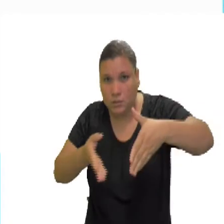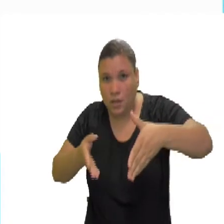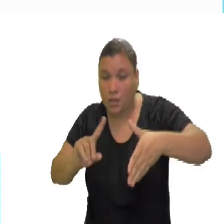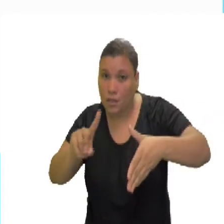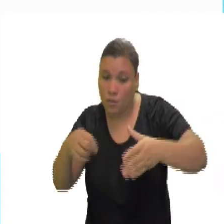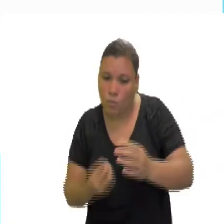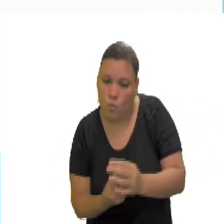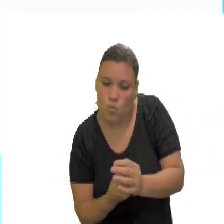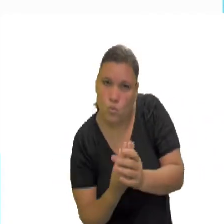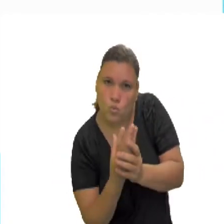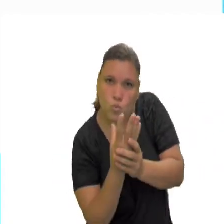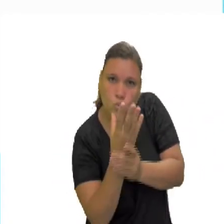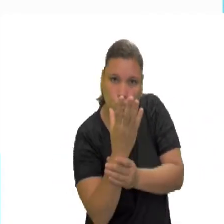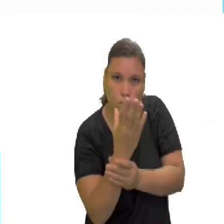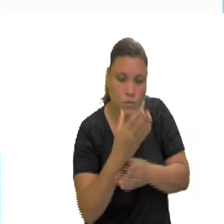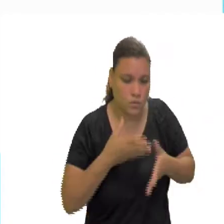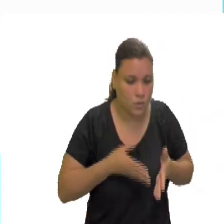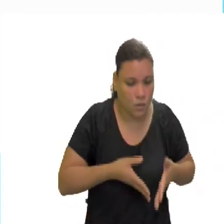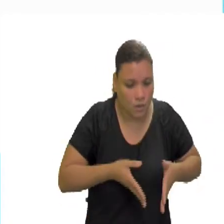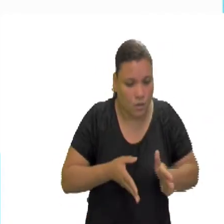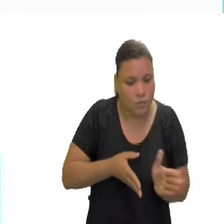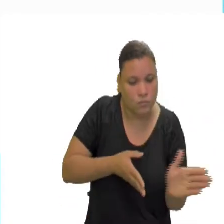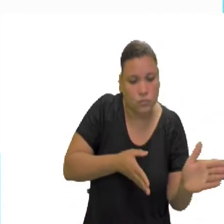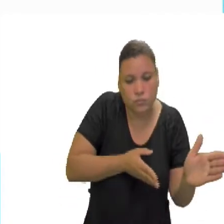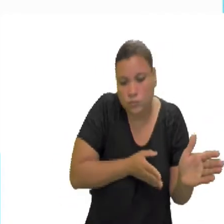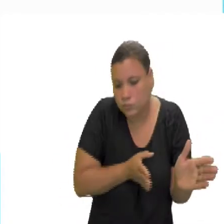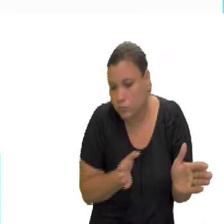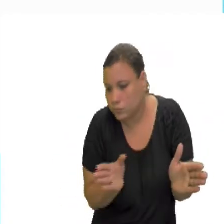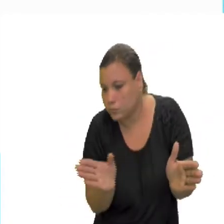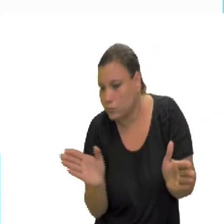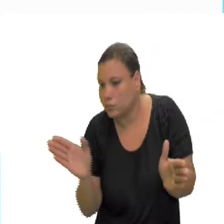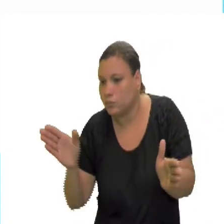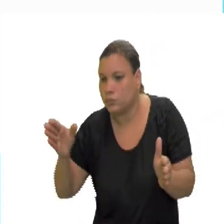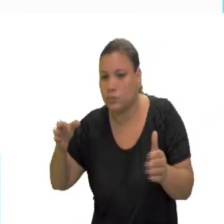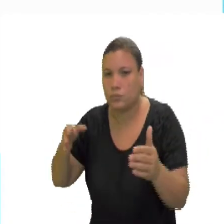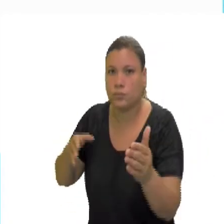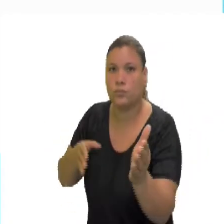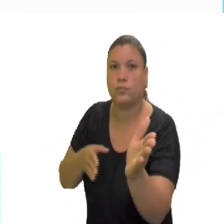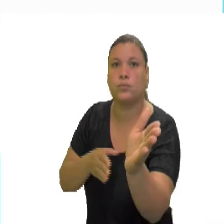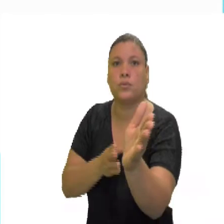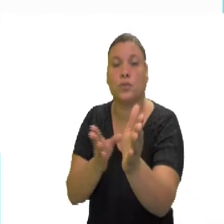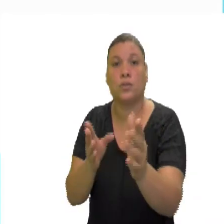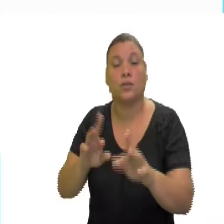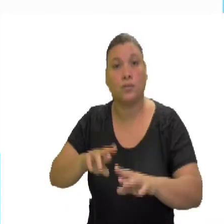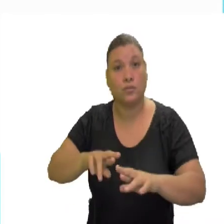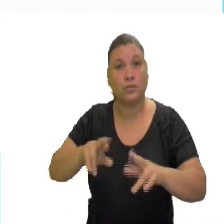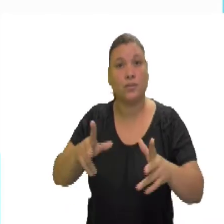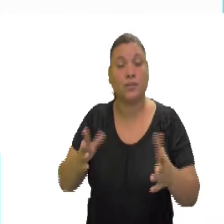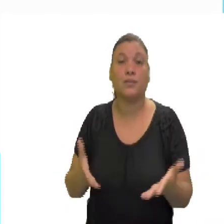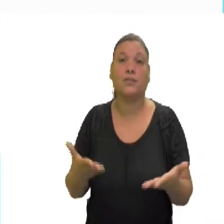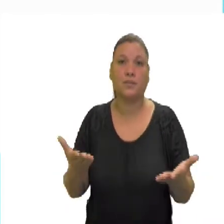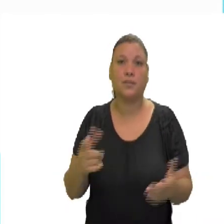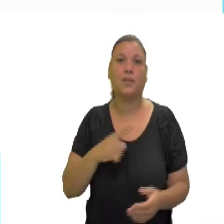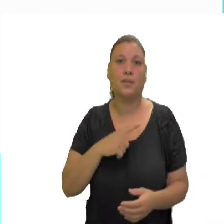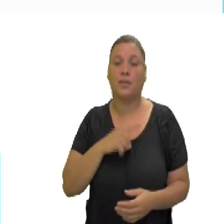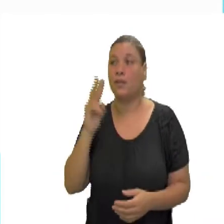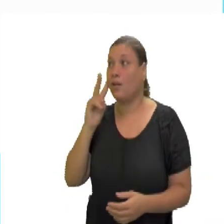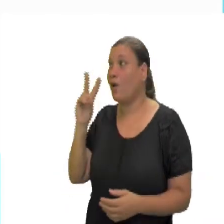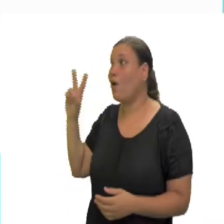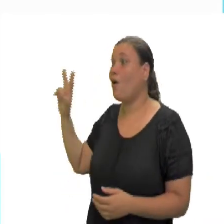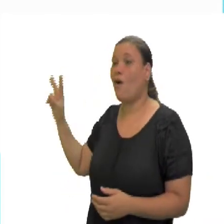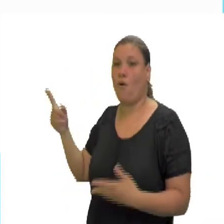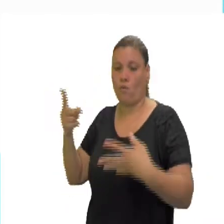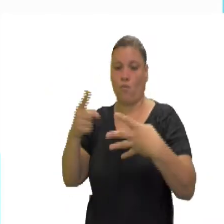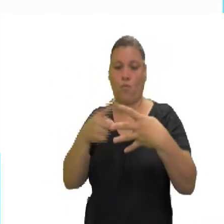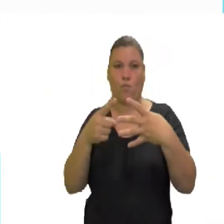depois surgiu o Caminho Novo, a gente tem o Caminho dos Diamantes e a gente tem o Caminho do Sabarabuçu.